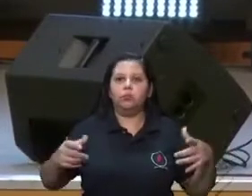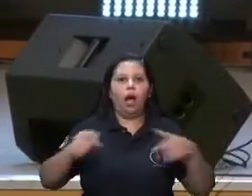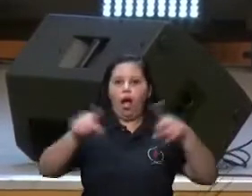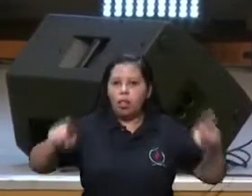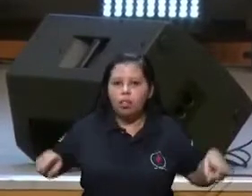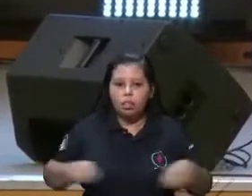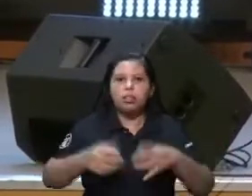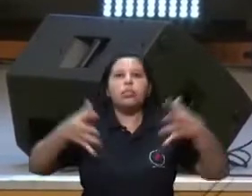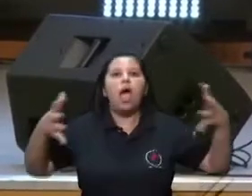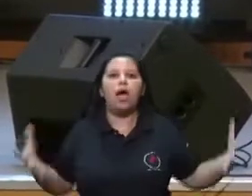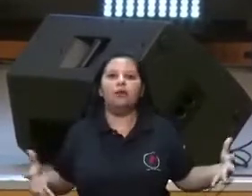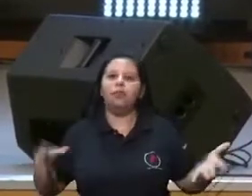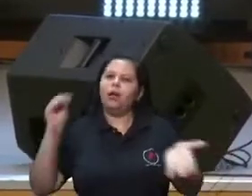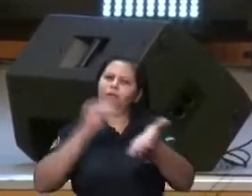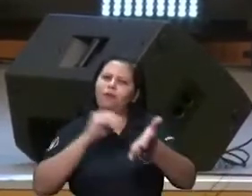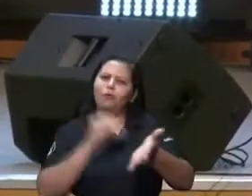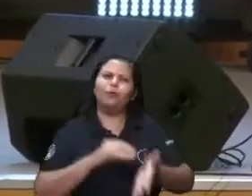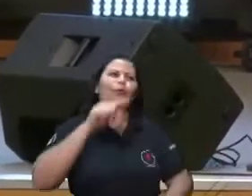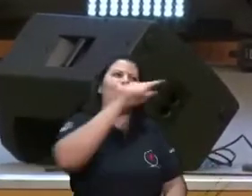Faltou isso em Ló.